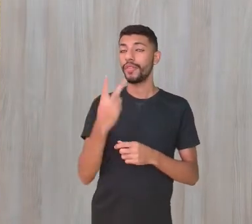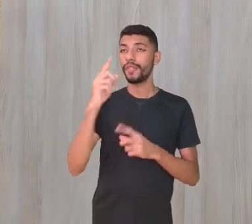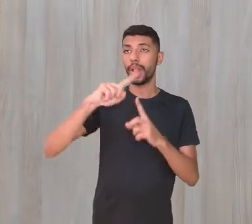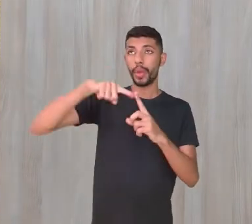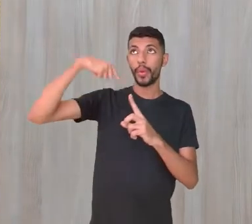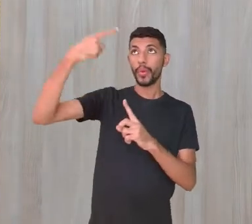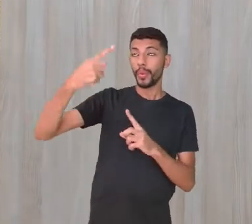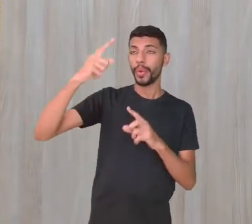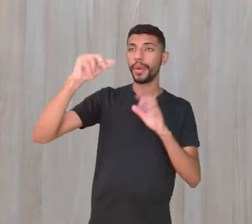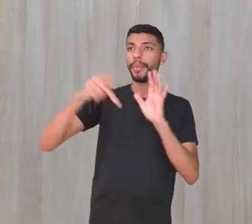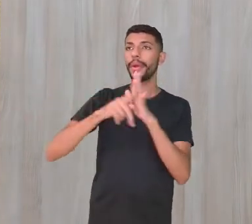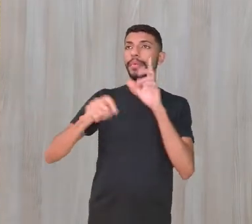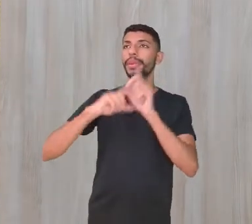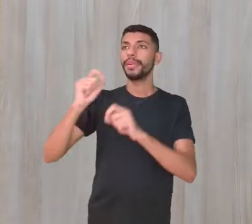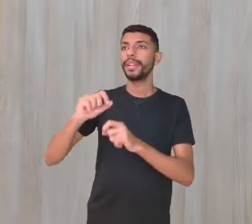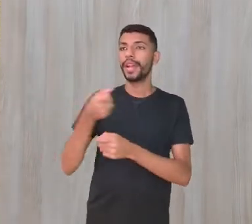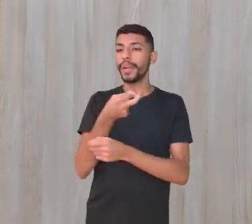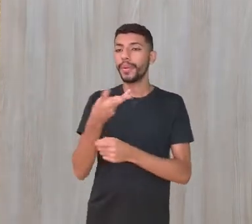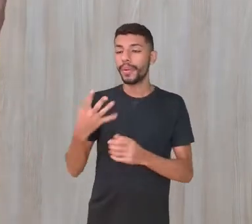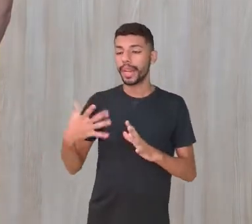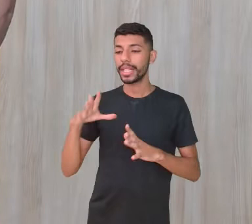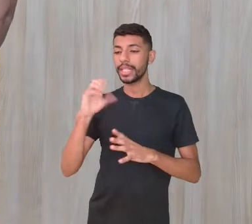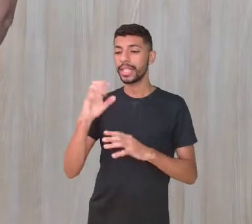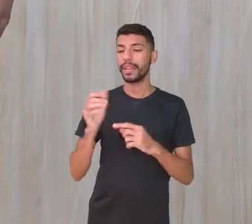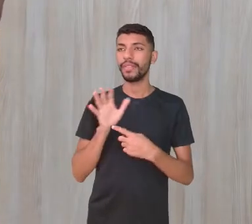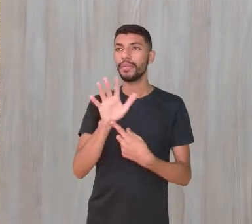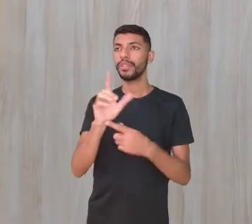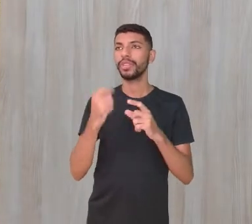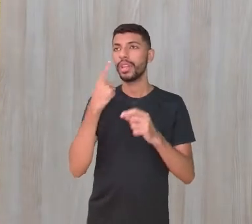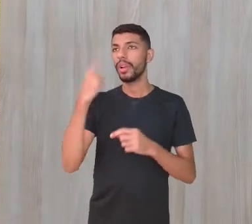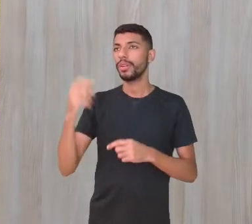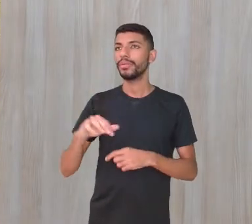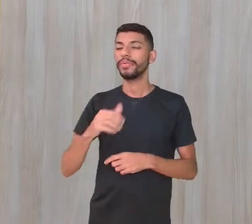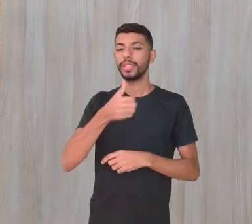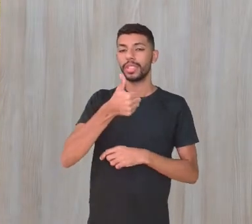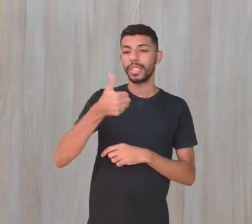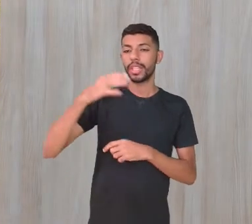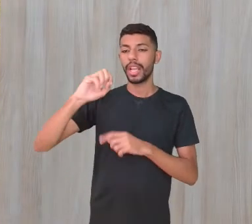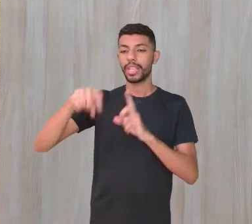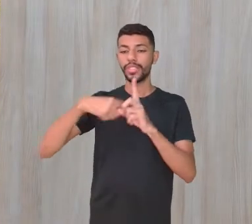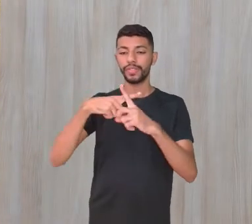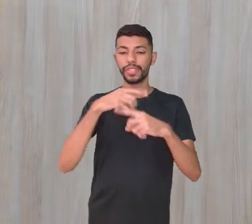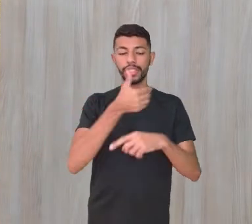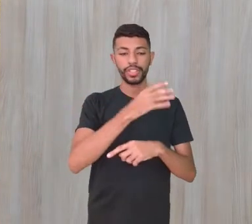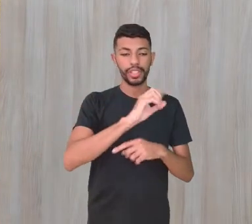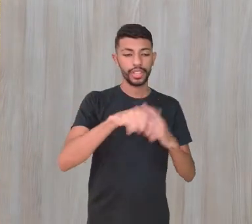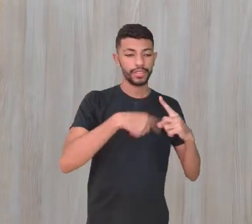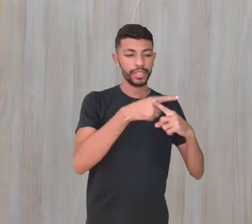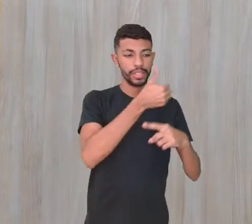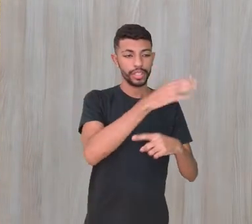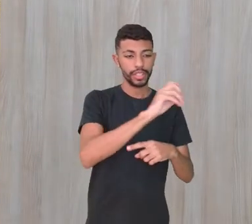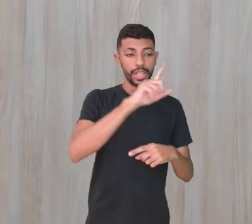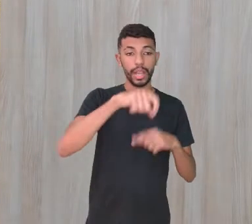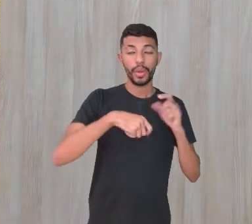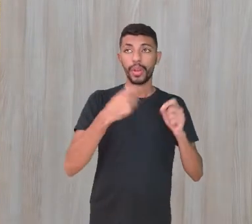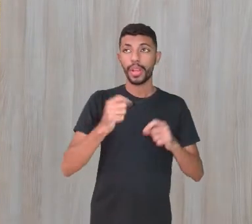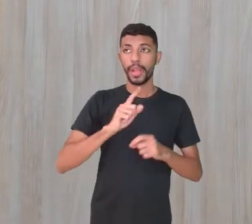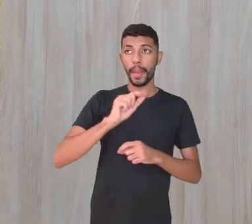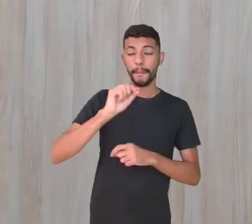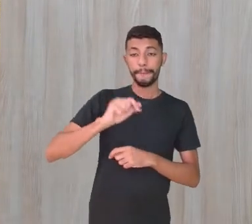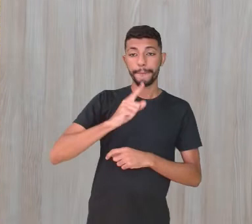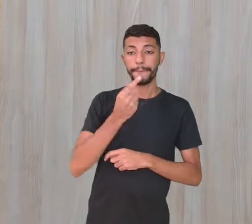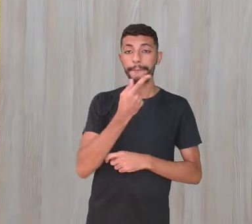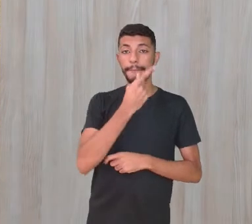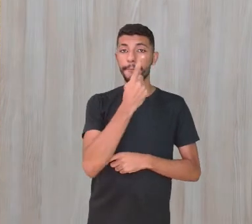lá no expoente é a quantidade de zeros que vai aparecer. Ó. 10 vezes 10 vezes 10 é igual a 1000. Ó. 3